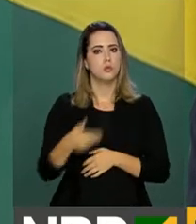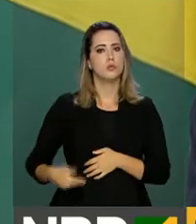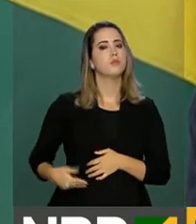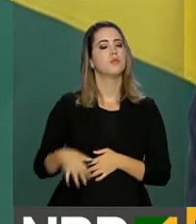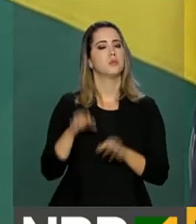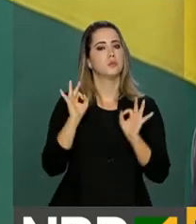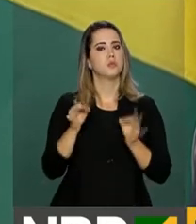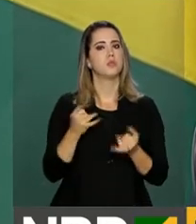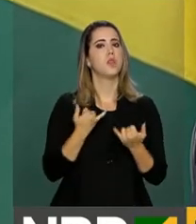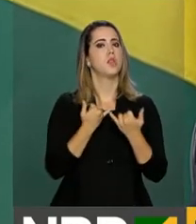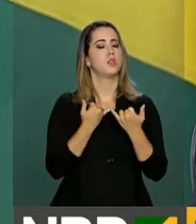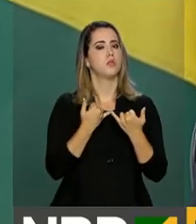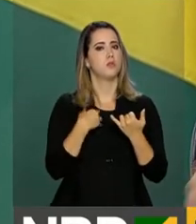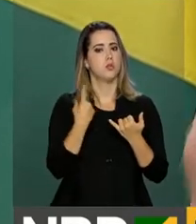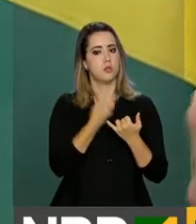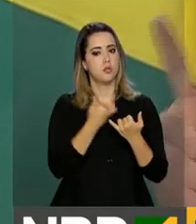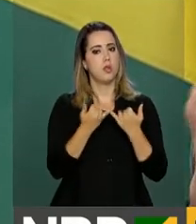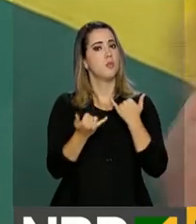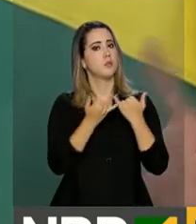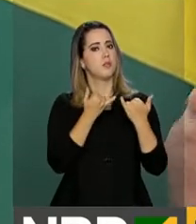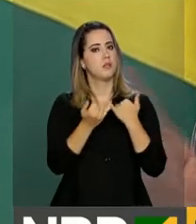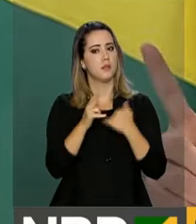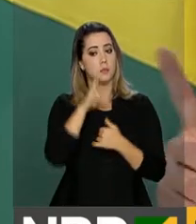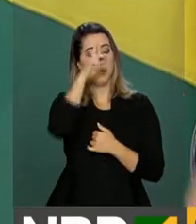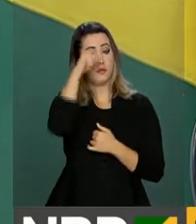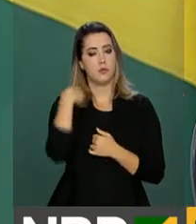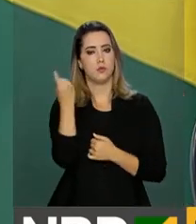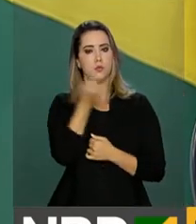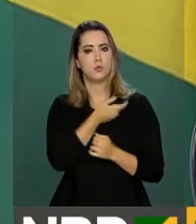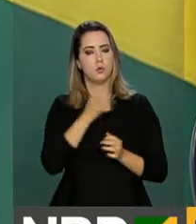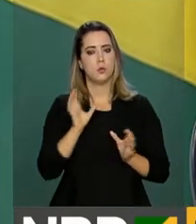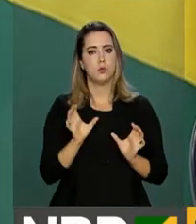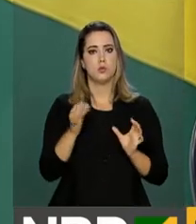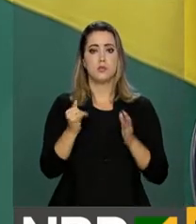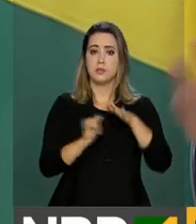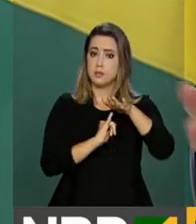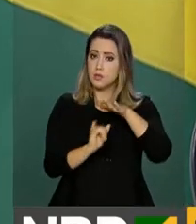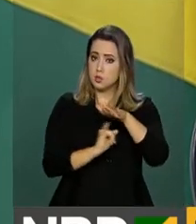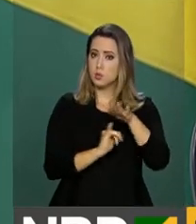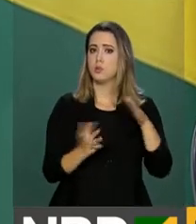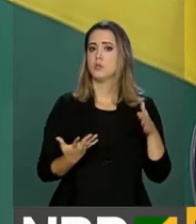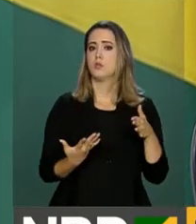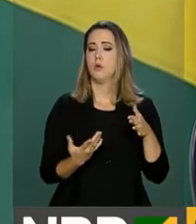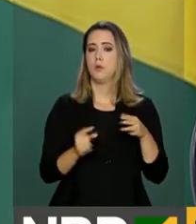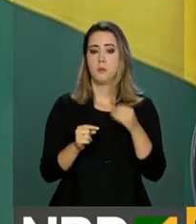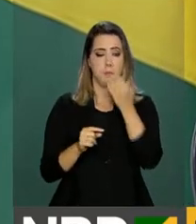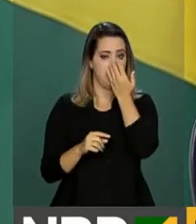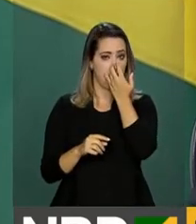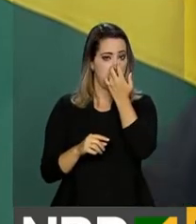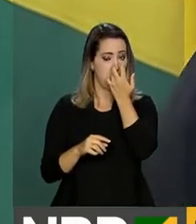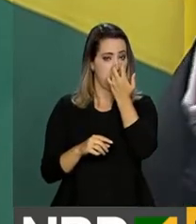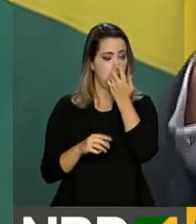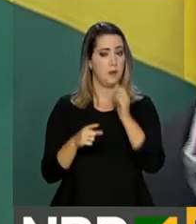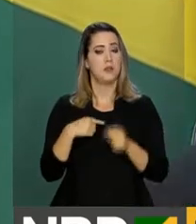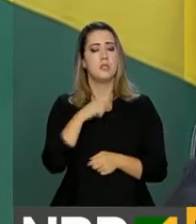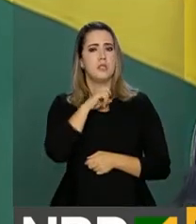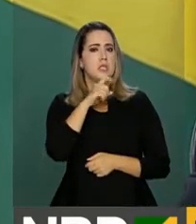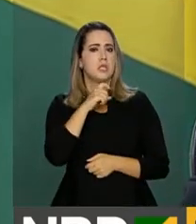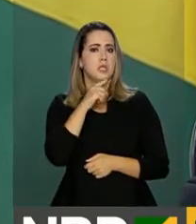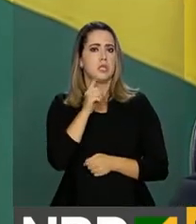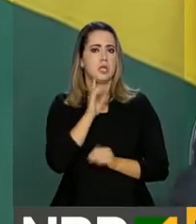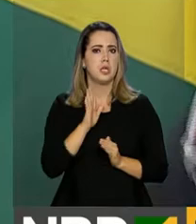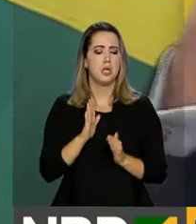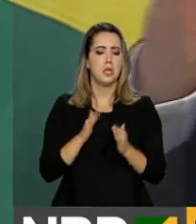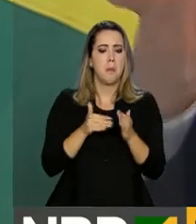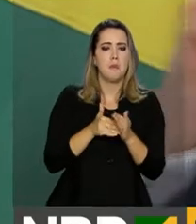da força das nossas instituições porque ninguém obstaculizou ninguém pediu que se apurasse isso é por